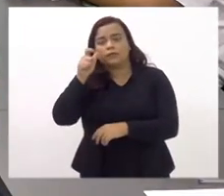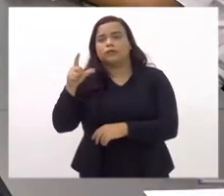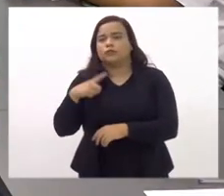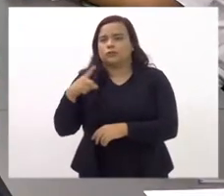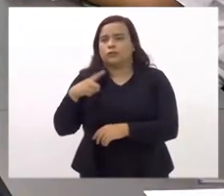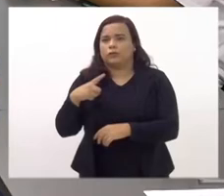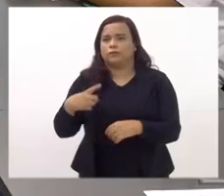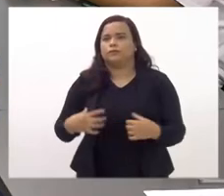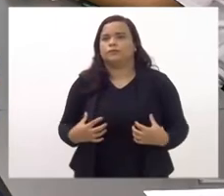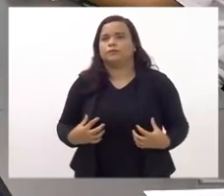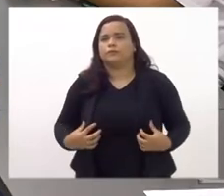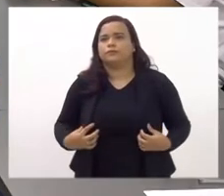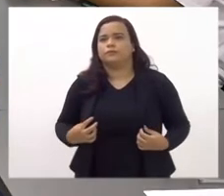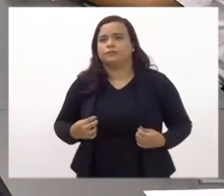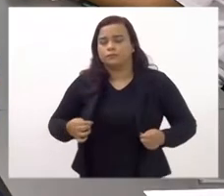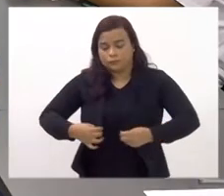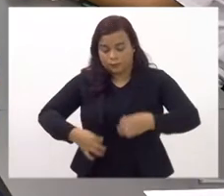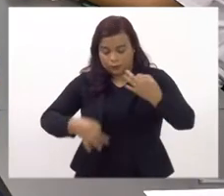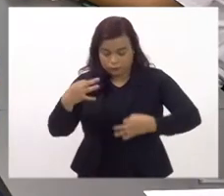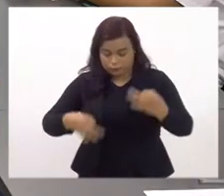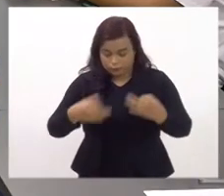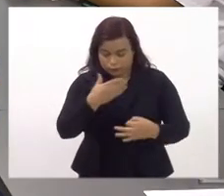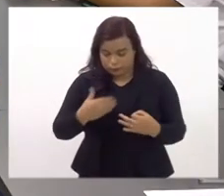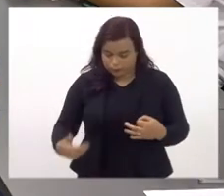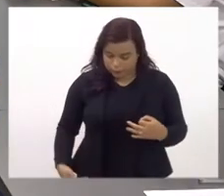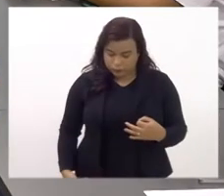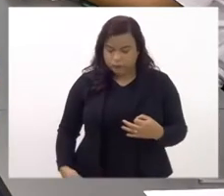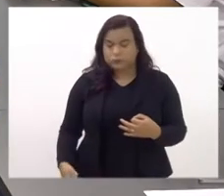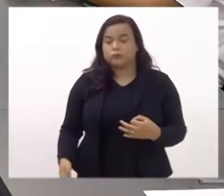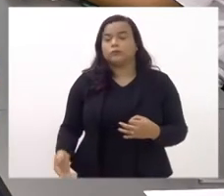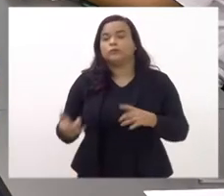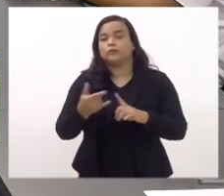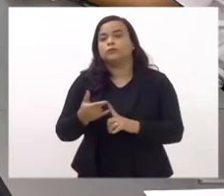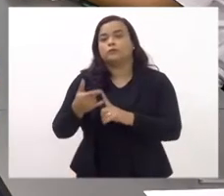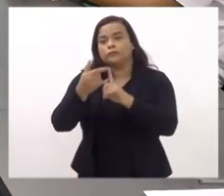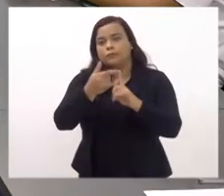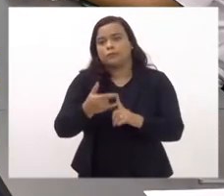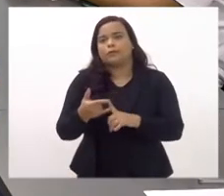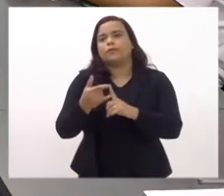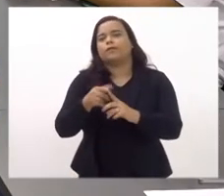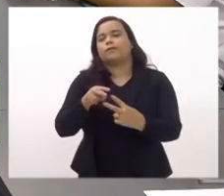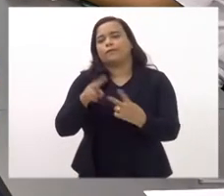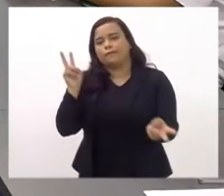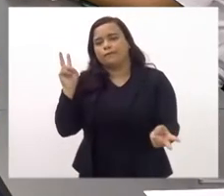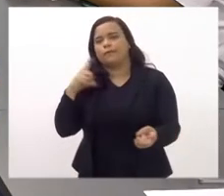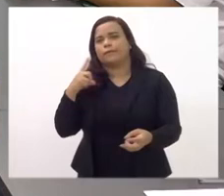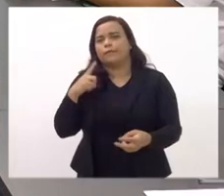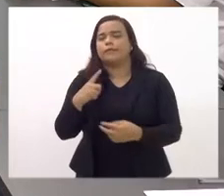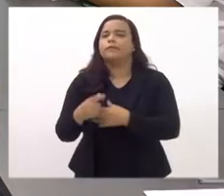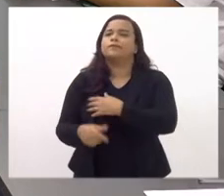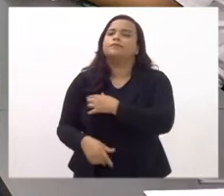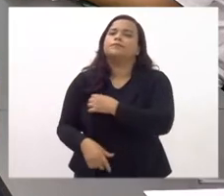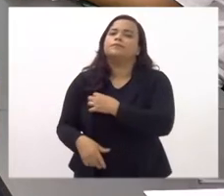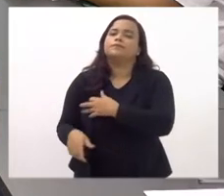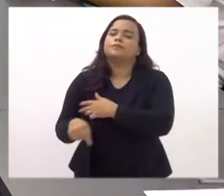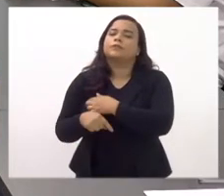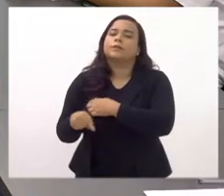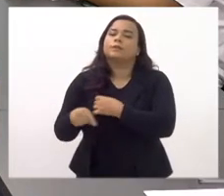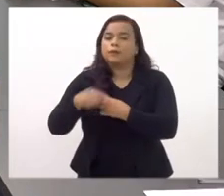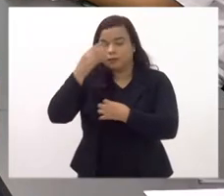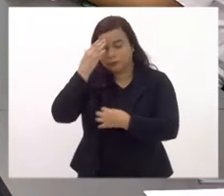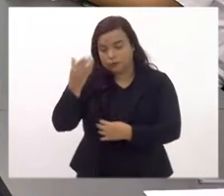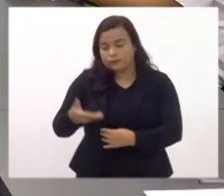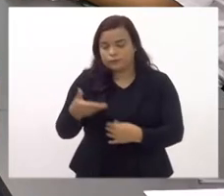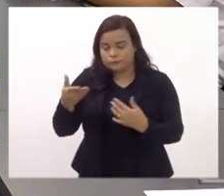essa audiência pública através do sistema online, né? Queria agradecer o convite ao deputado